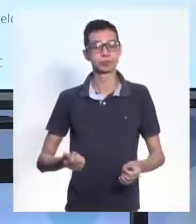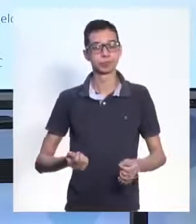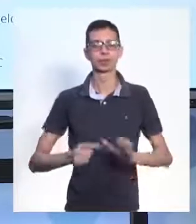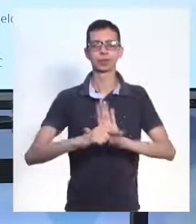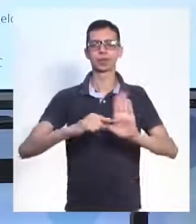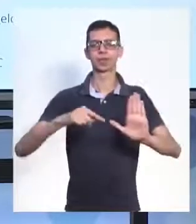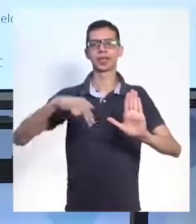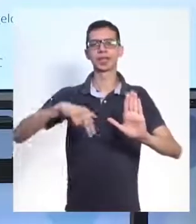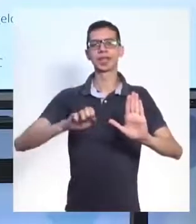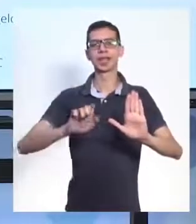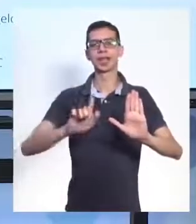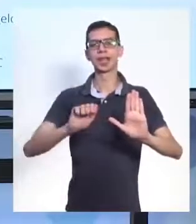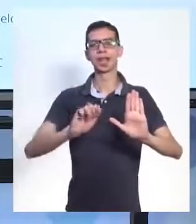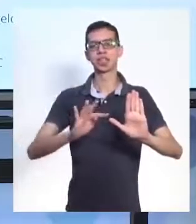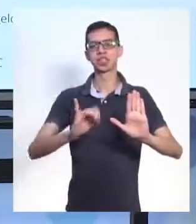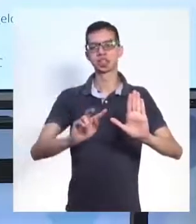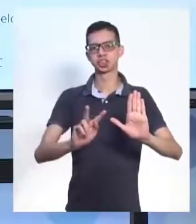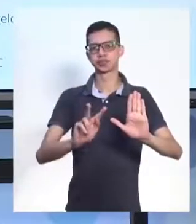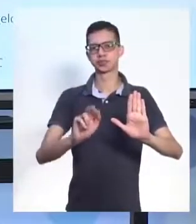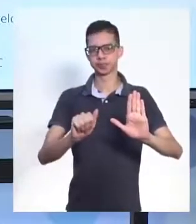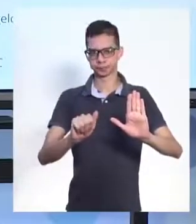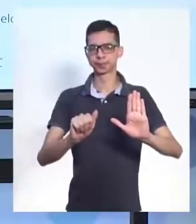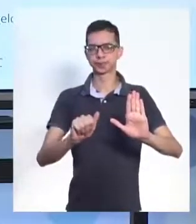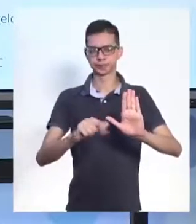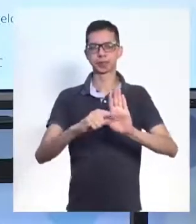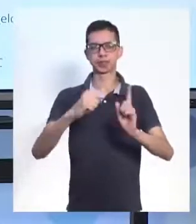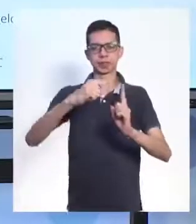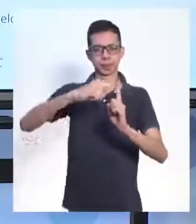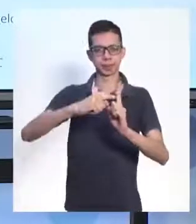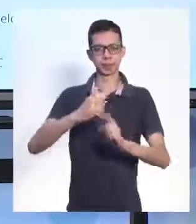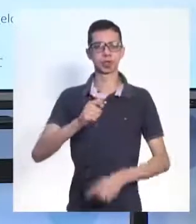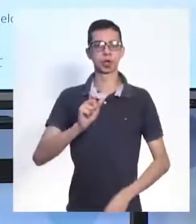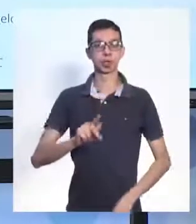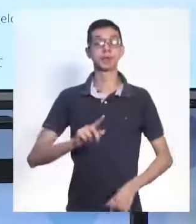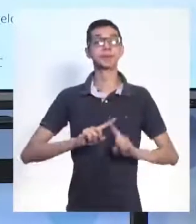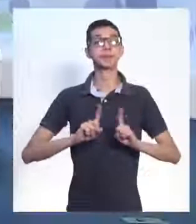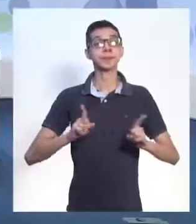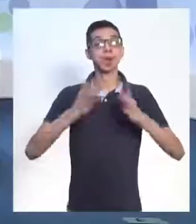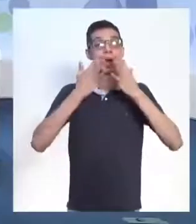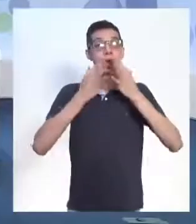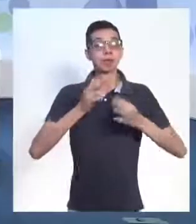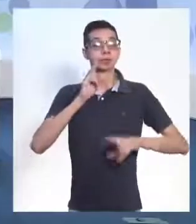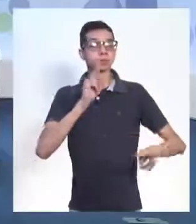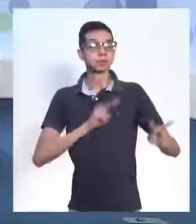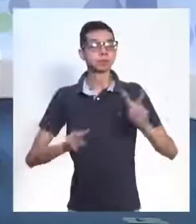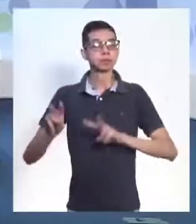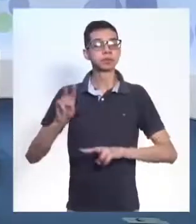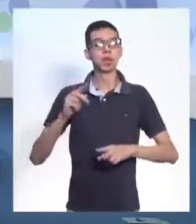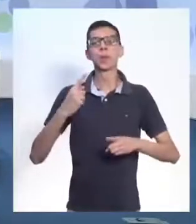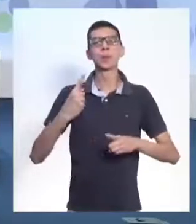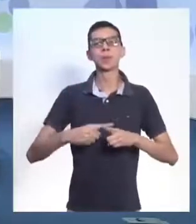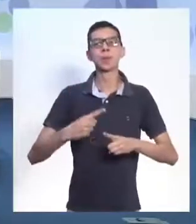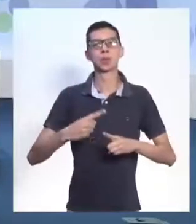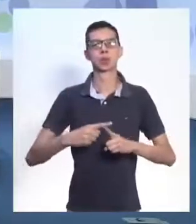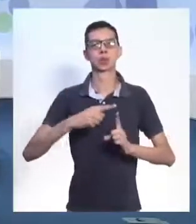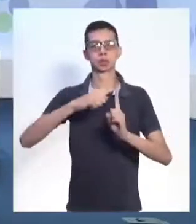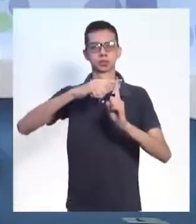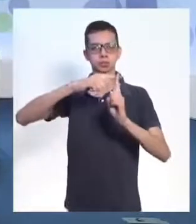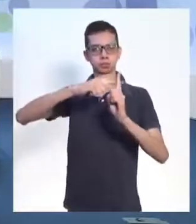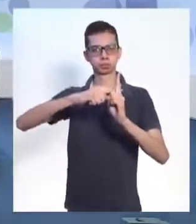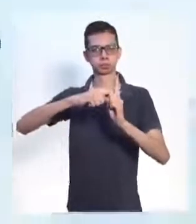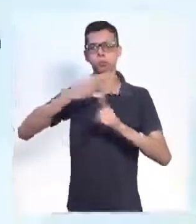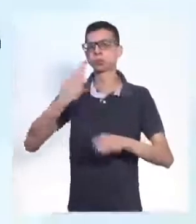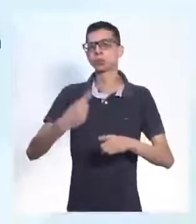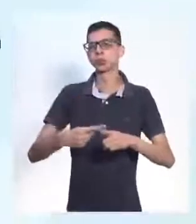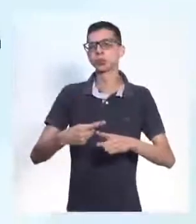negativa. Então eu tenho que observar alguns aspectos, tá, Osmar? Legal. Que aqui é uma ideia aí porquê da temperatura, né, do porquê